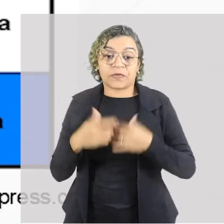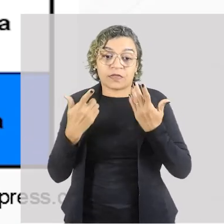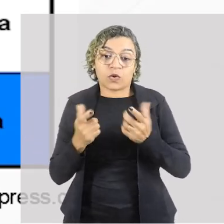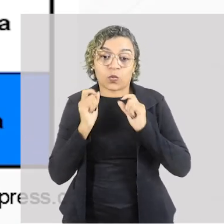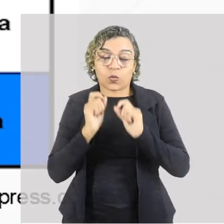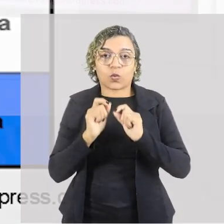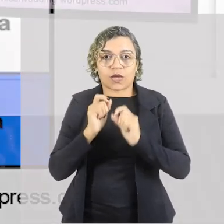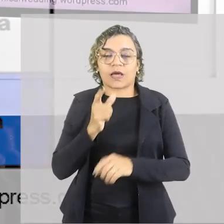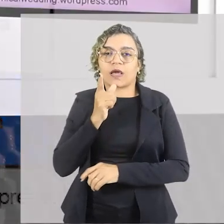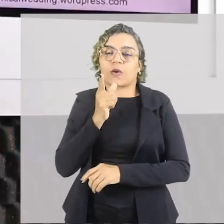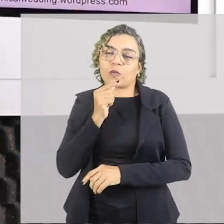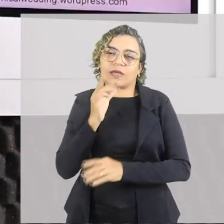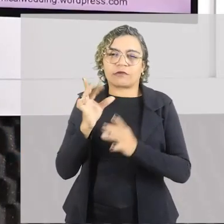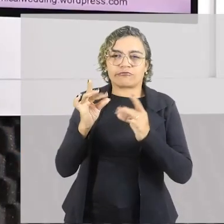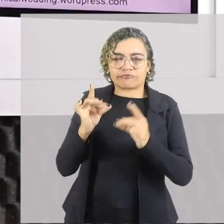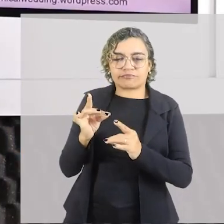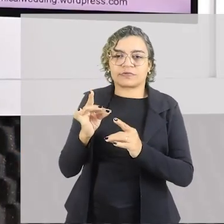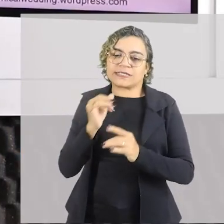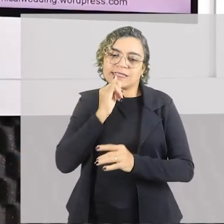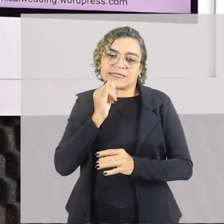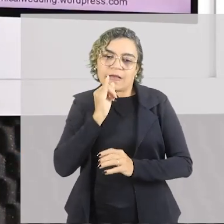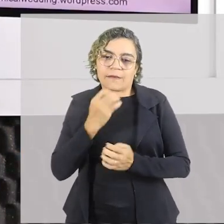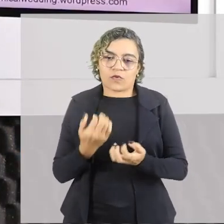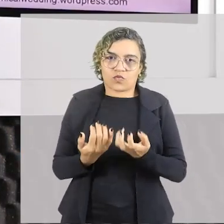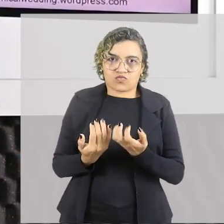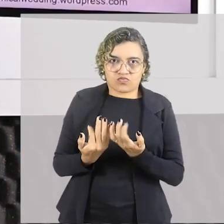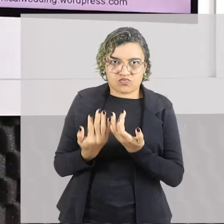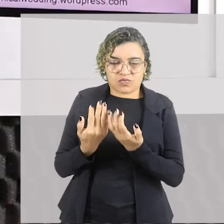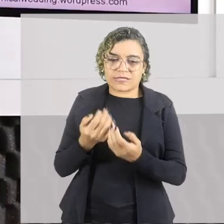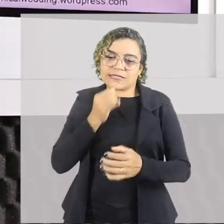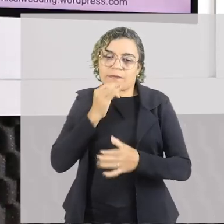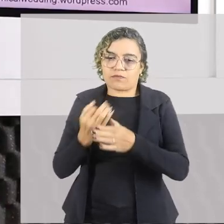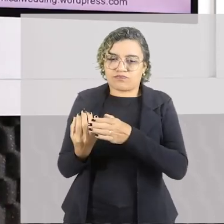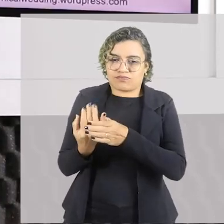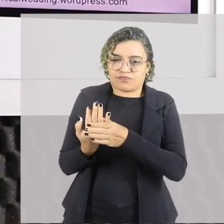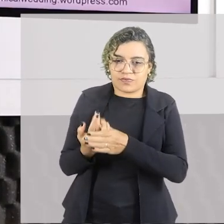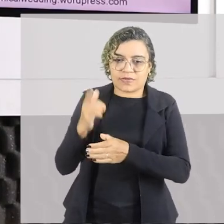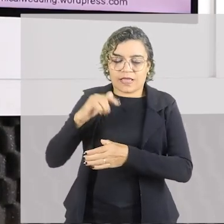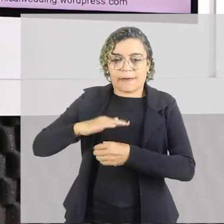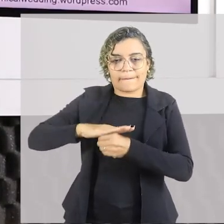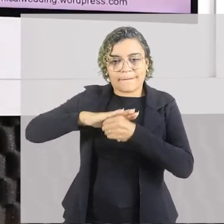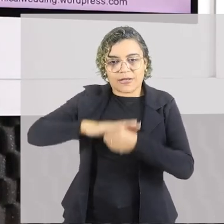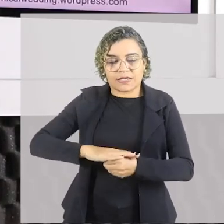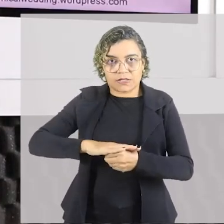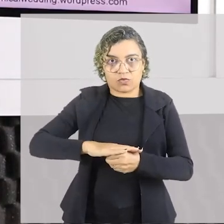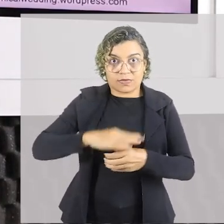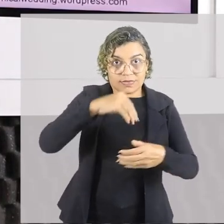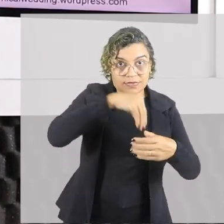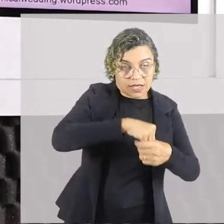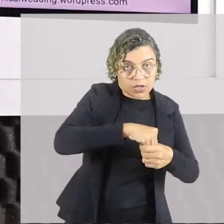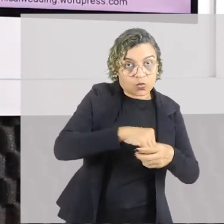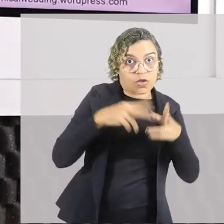para um líquido entrar em ebulição, gente, a condição para a água ferver é que a pressão interna fique igual à externa.